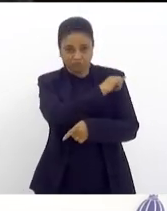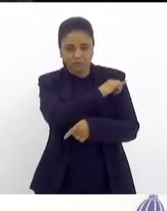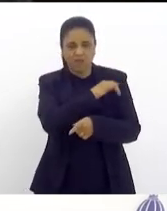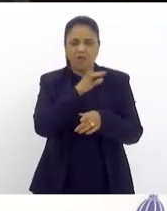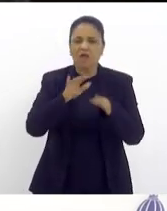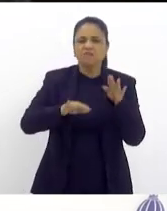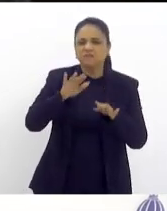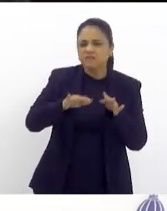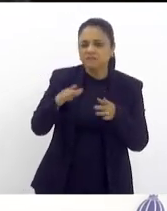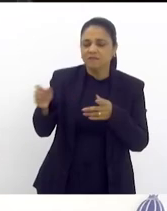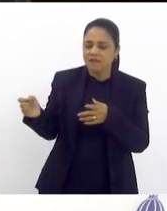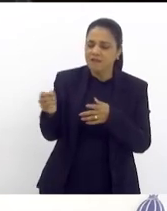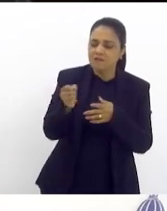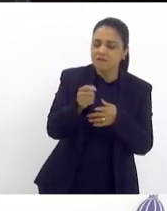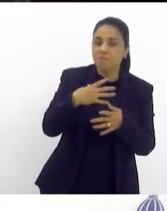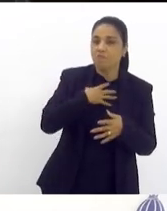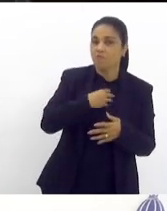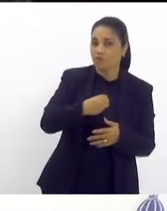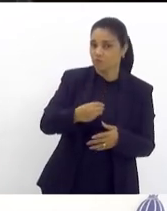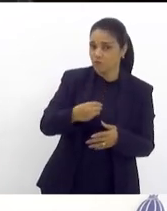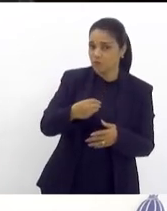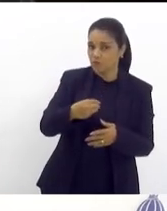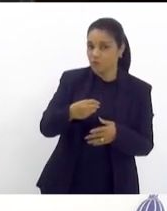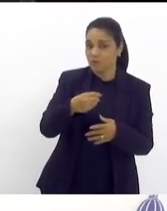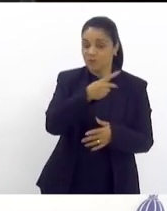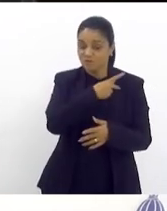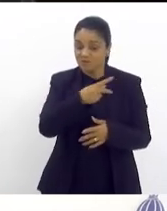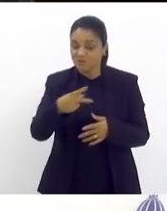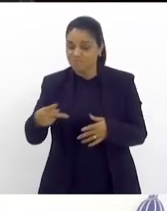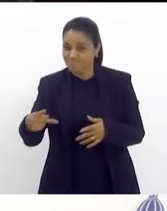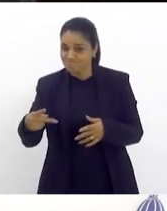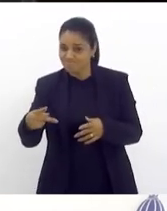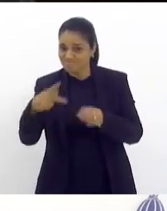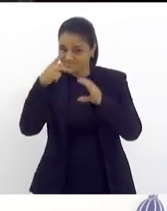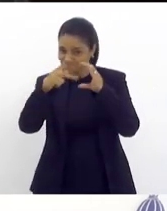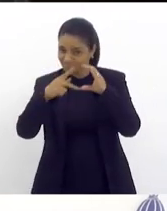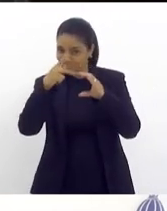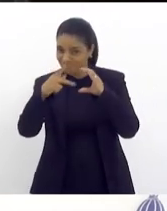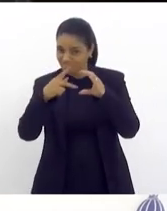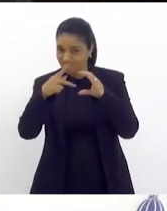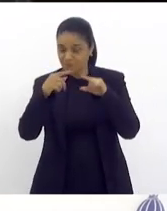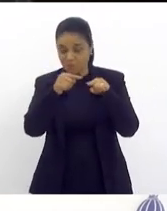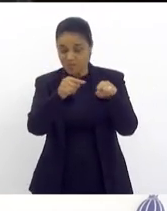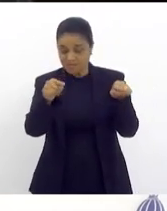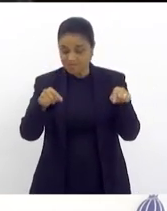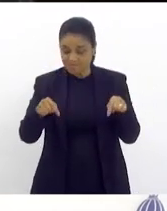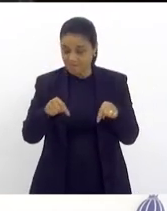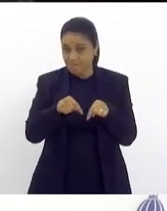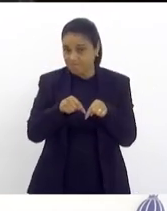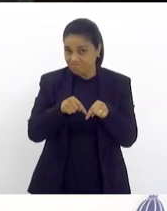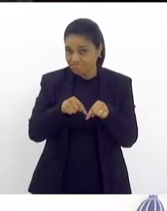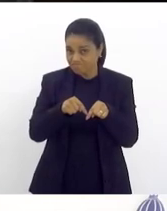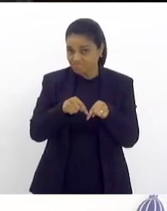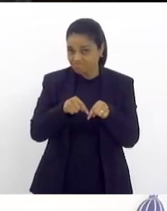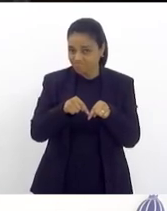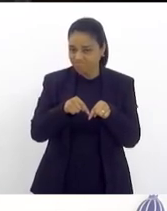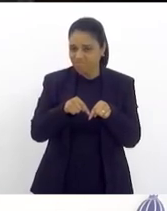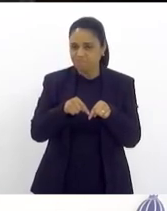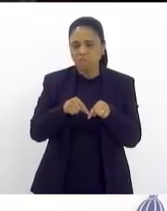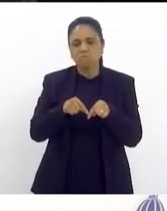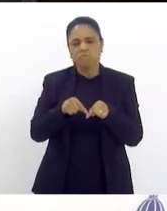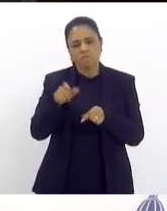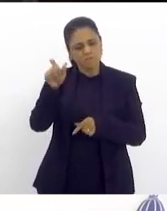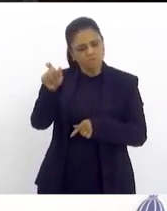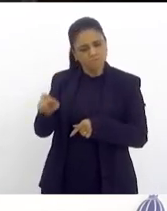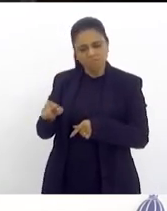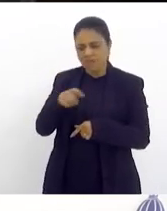filho para me visitar o meu gabinete. Ele tinha uma postura